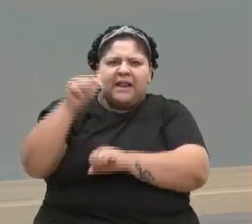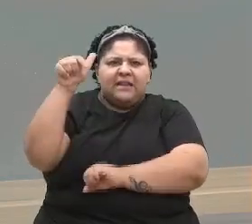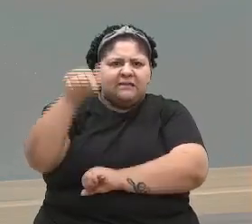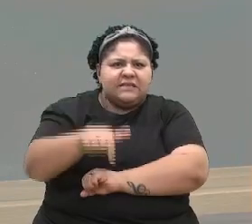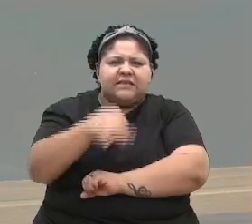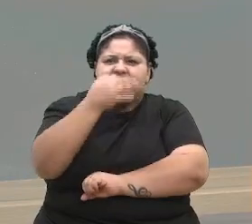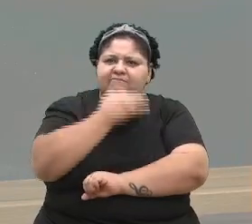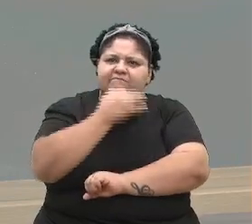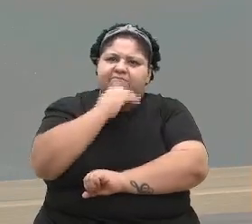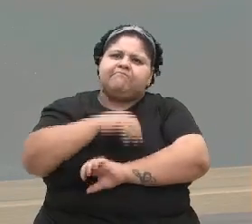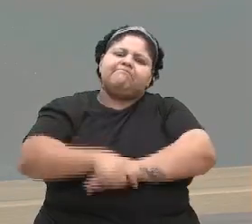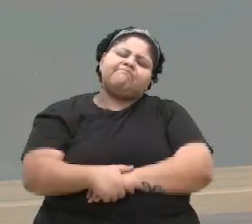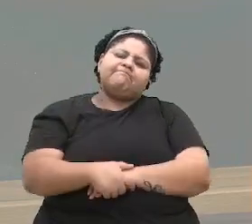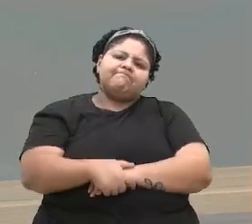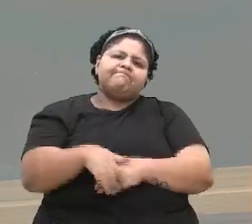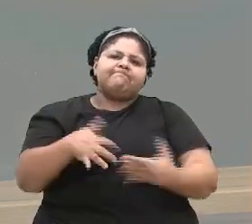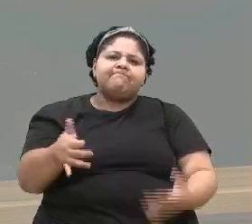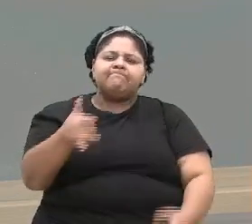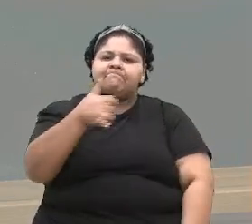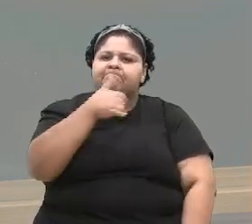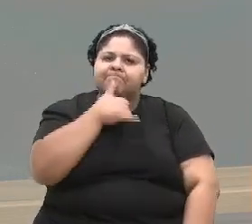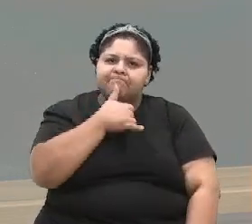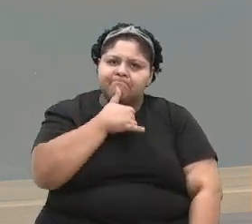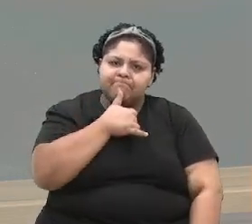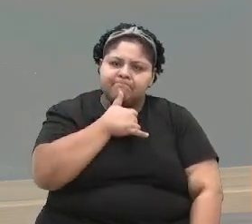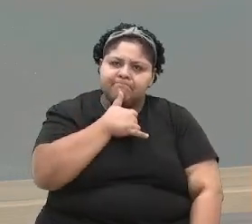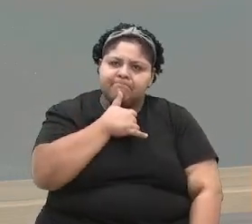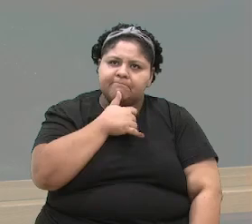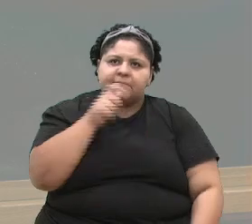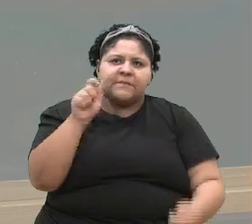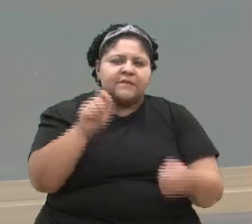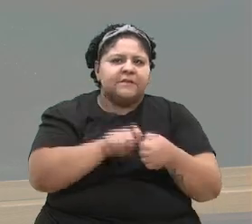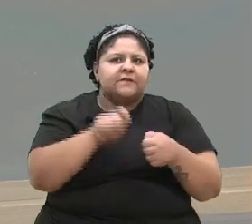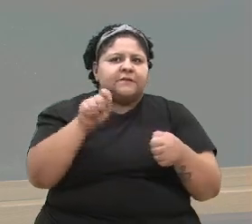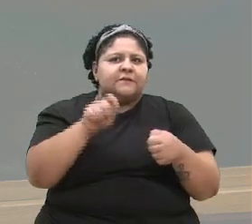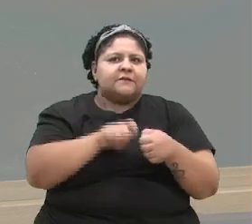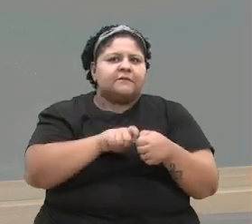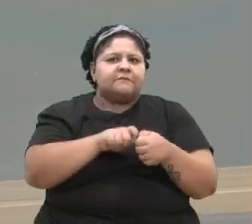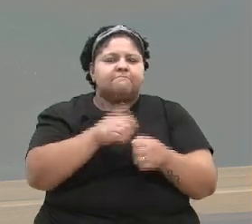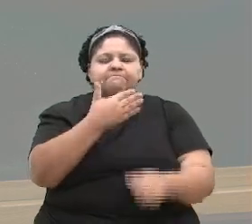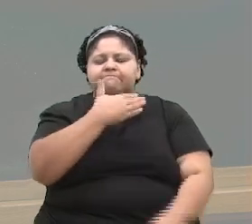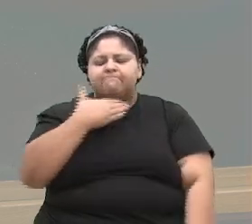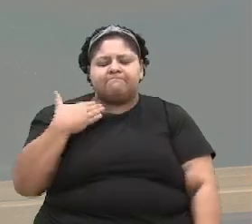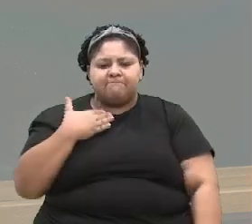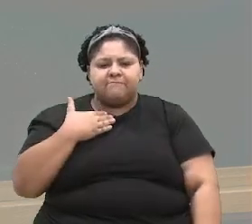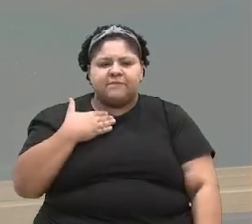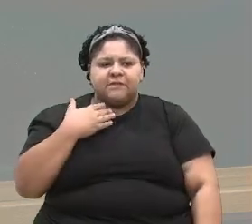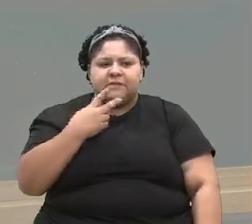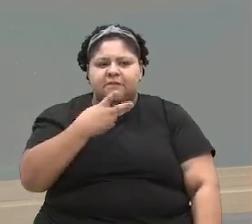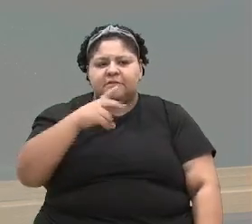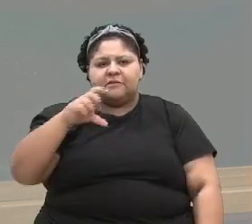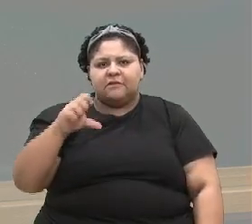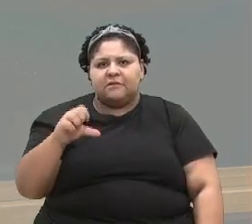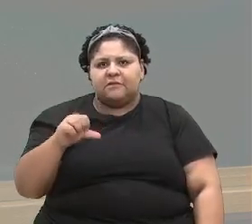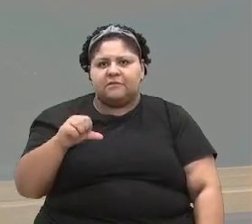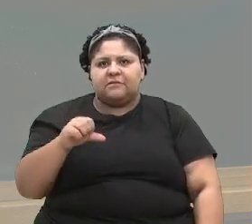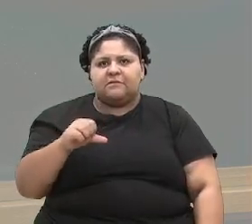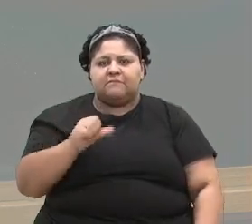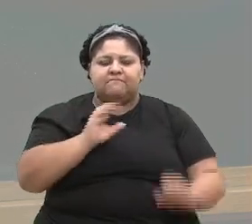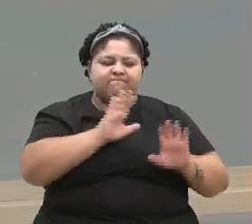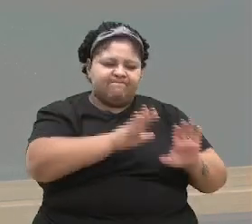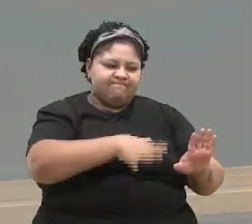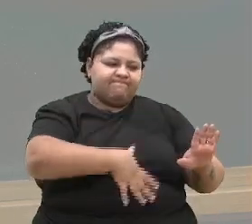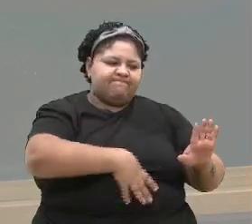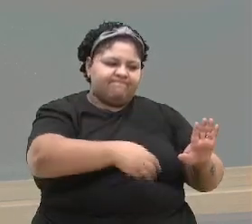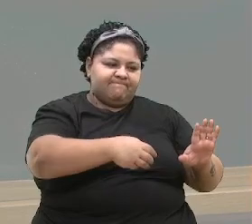cidade, e, infelizmente, fez sua passagem no último dia 29, deixou seu filho